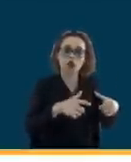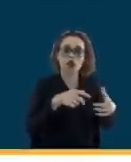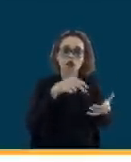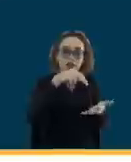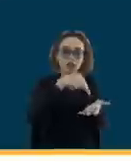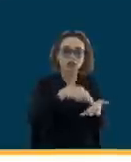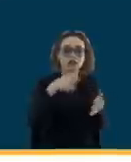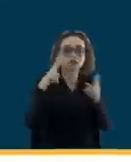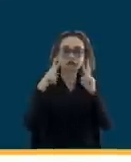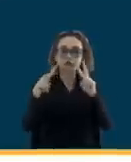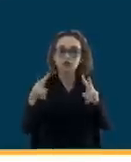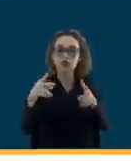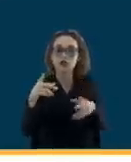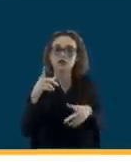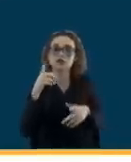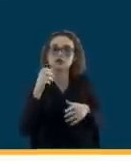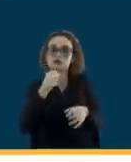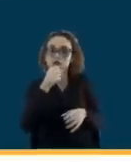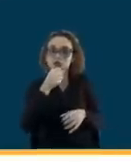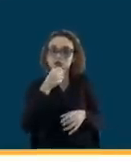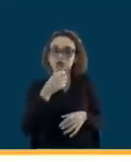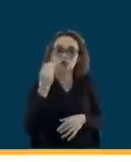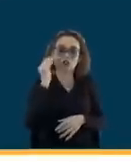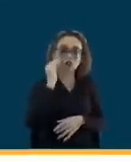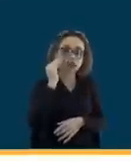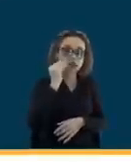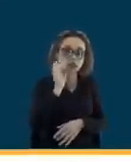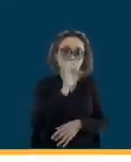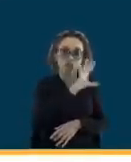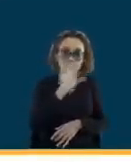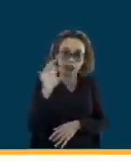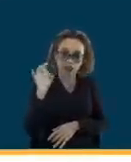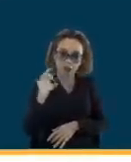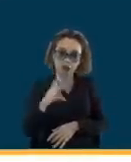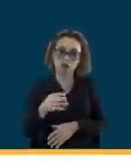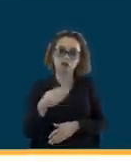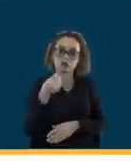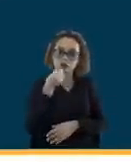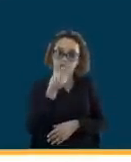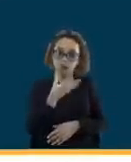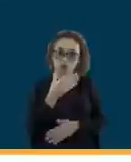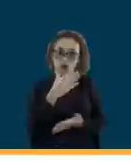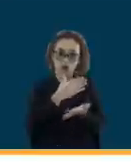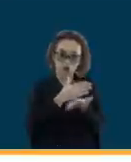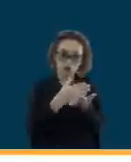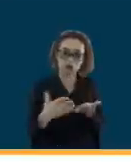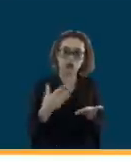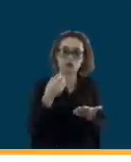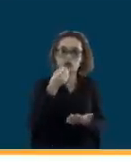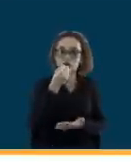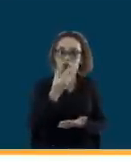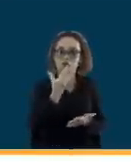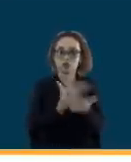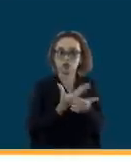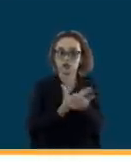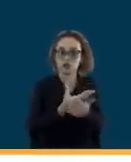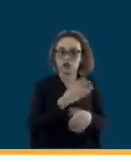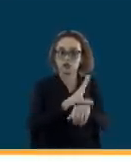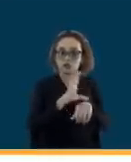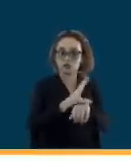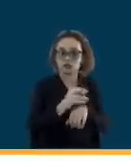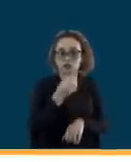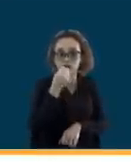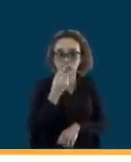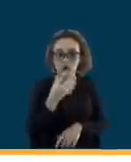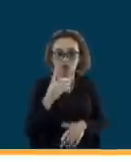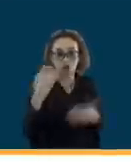onde cada um fala. Então, acho que a gente não poderia ter começado melhor esse curso, é apenas o primeiro dia, a gente vai detalhar